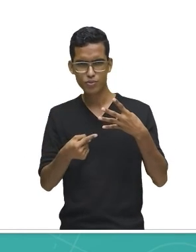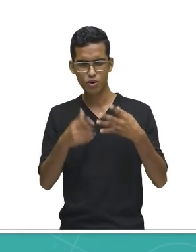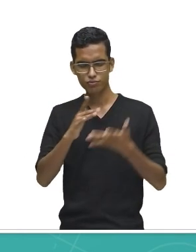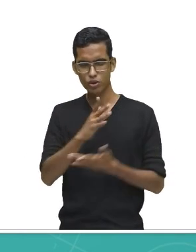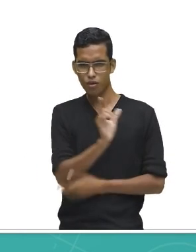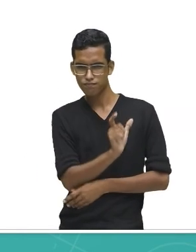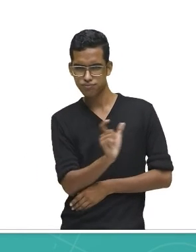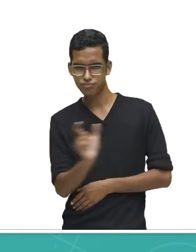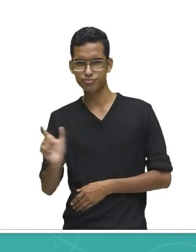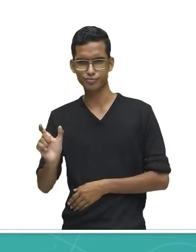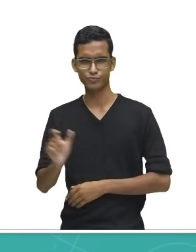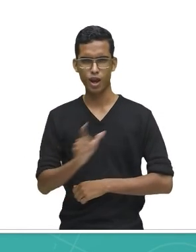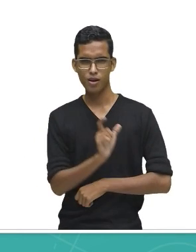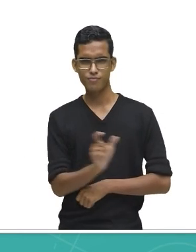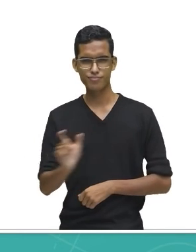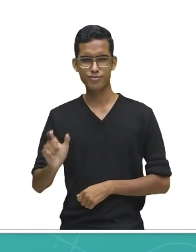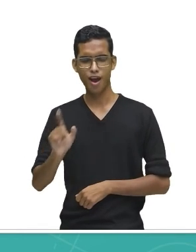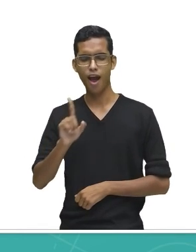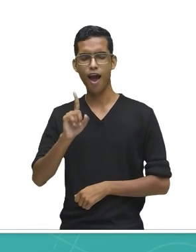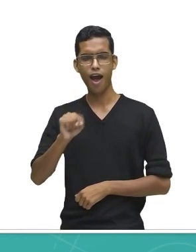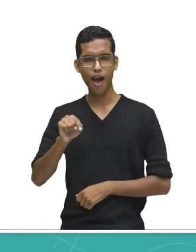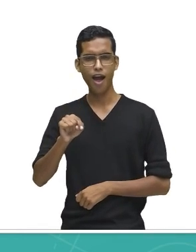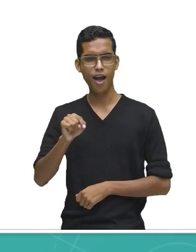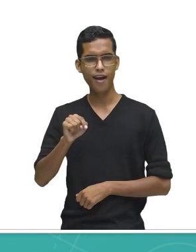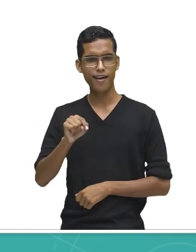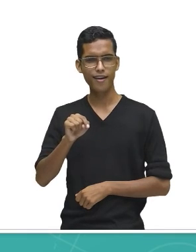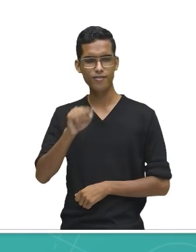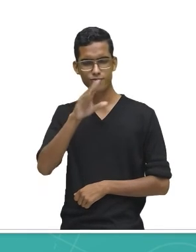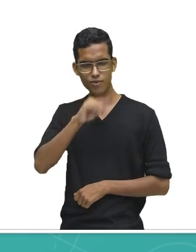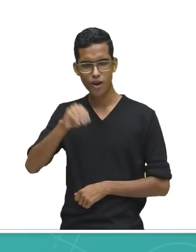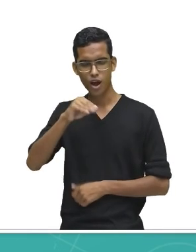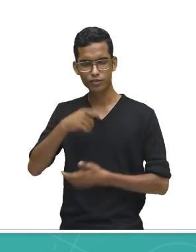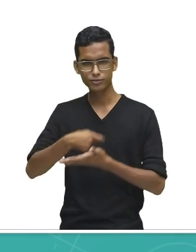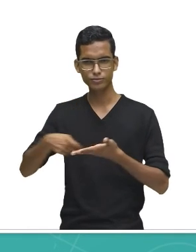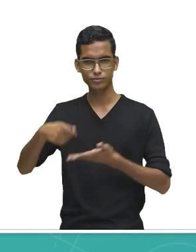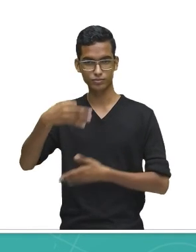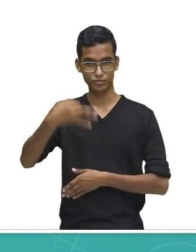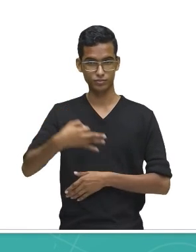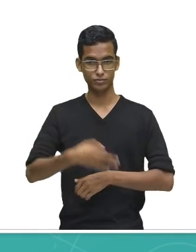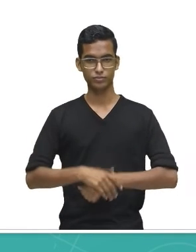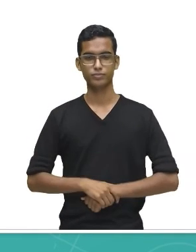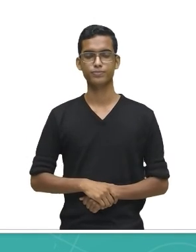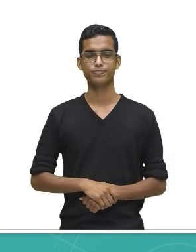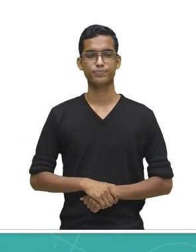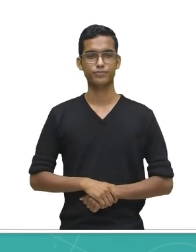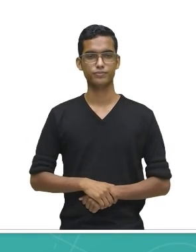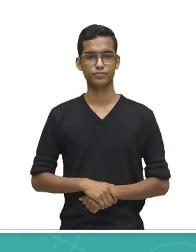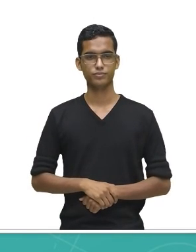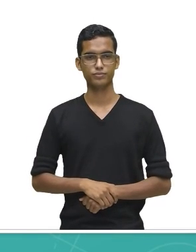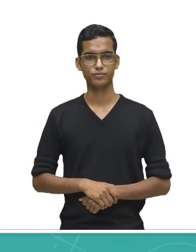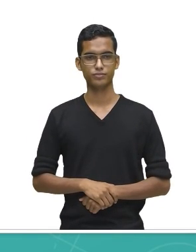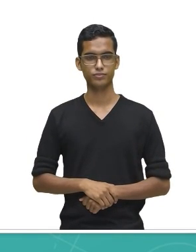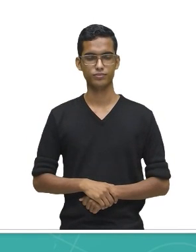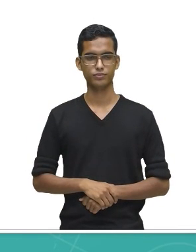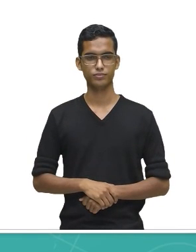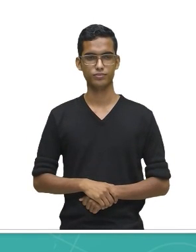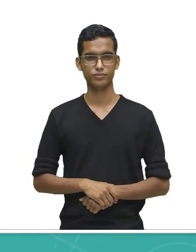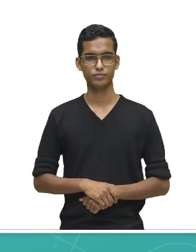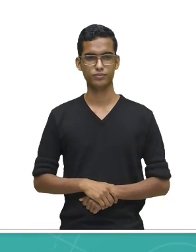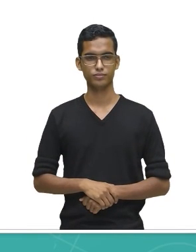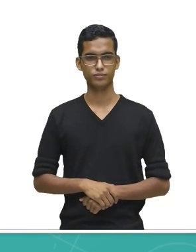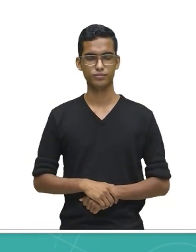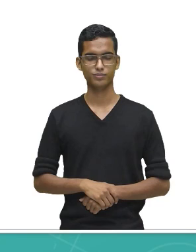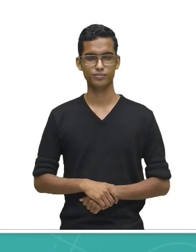marcaram aqui, alternativa mesmo. Então, a gente vai apresentar para vocês.